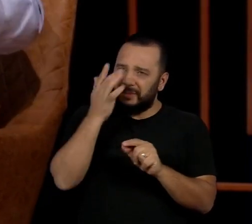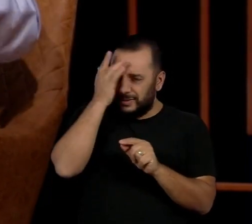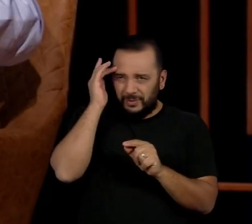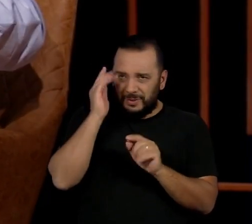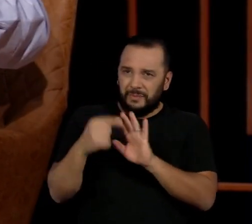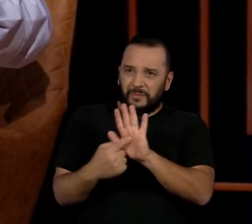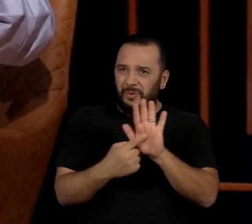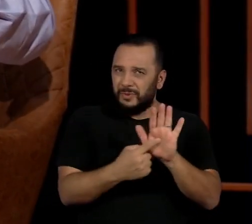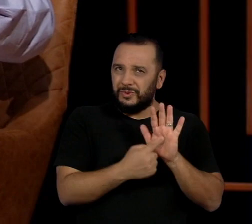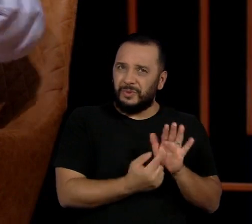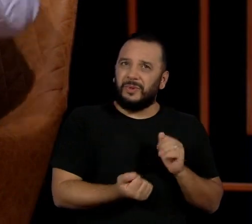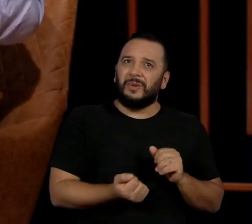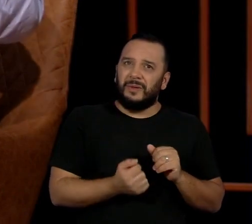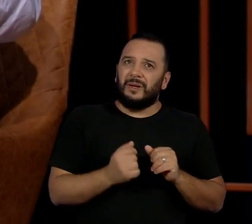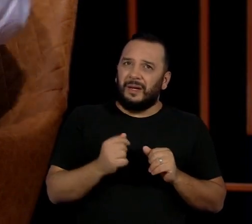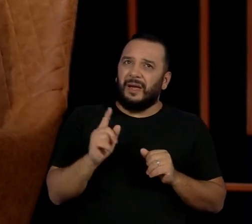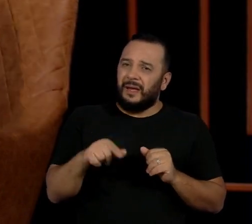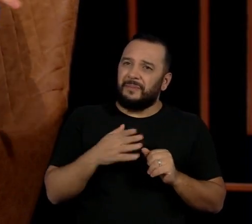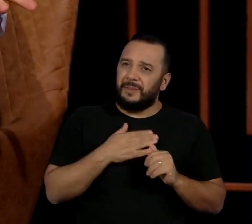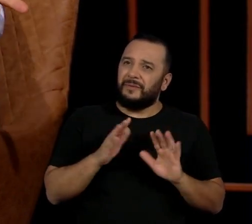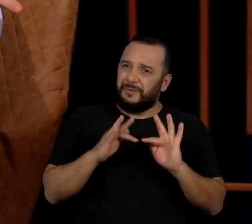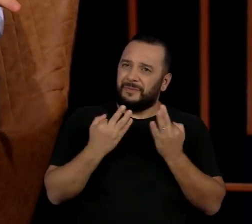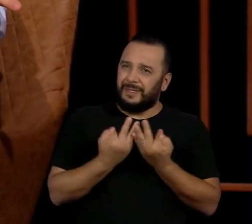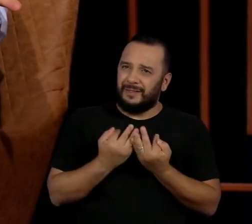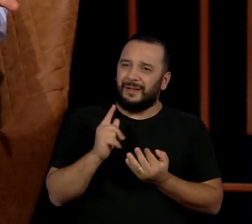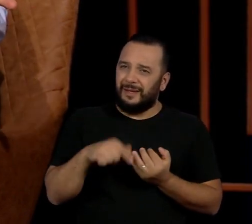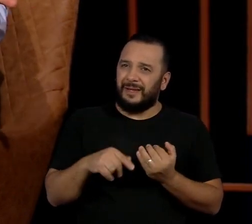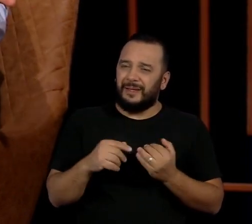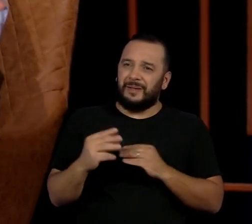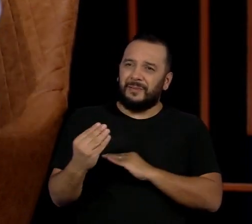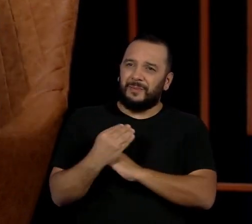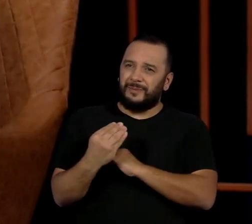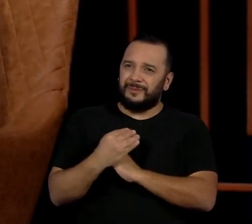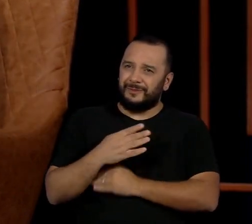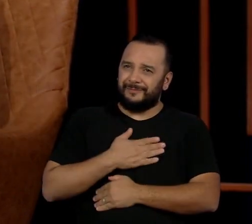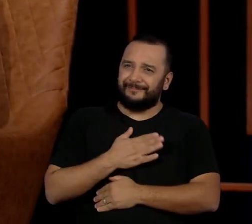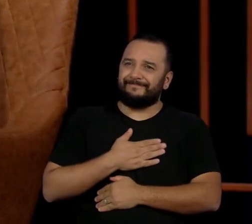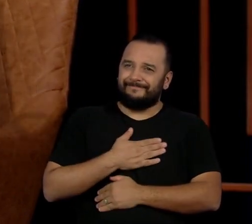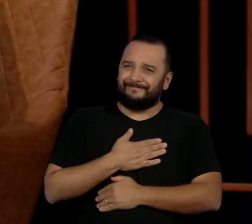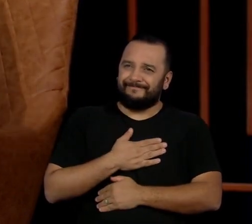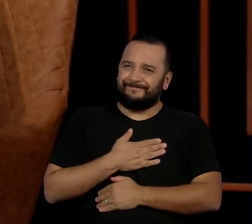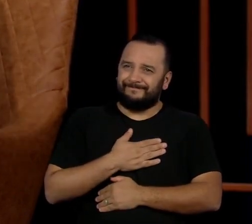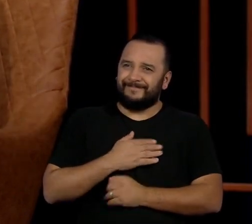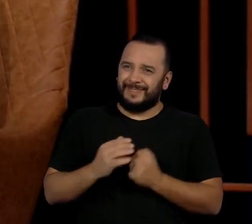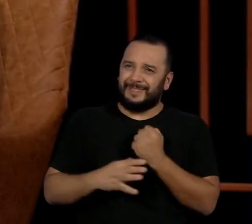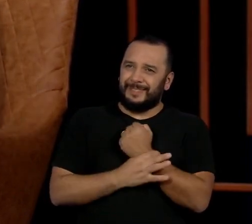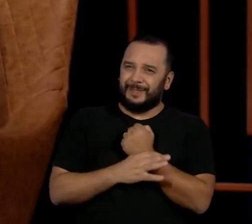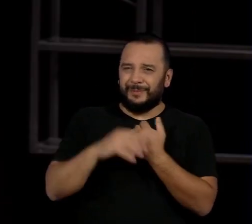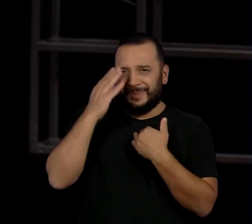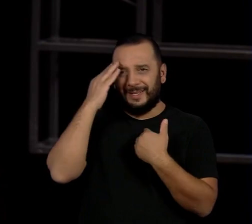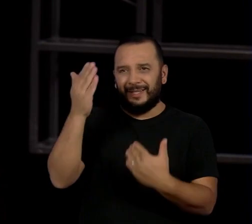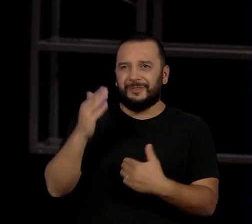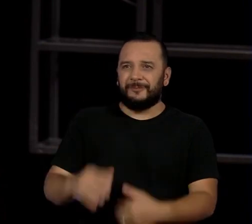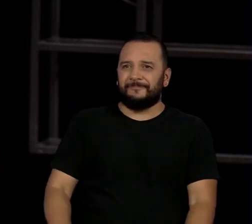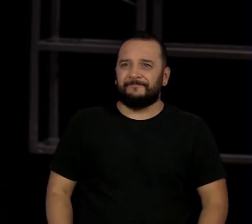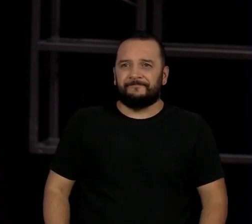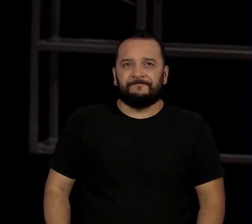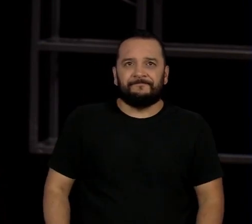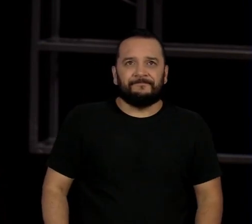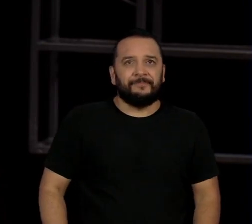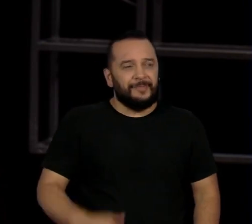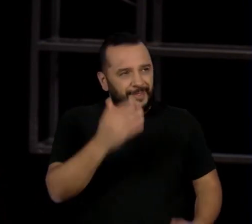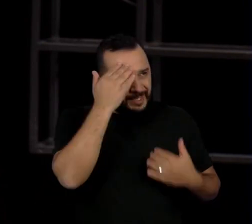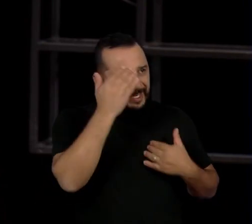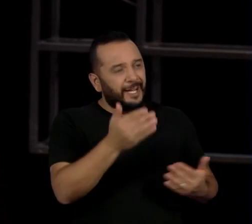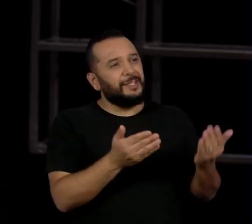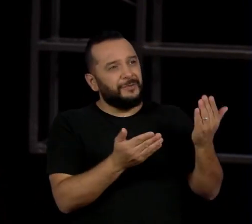que eu trabalhei com muita gente. E a minha família são meu porto seguro. São, sim. E obrigado. Obrigada a você.